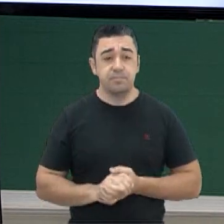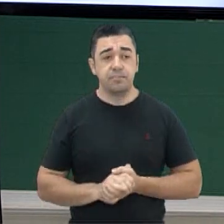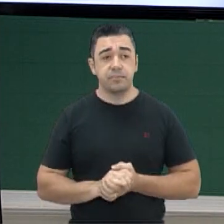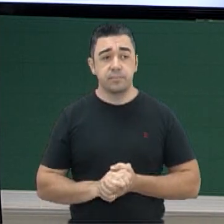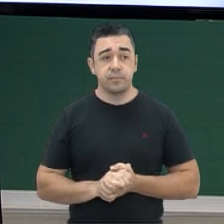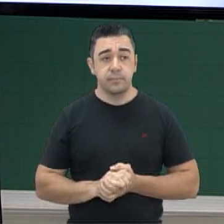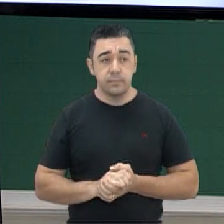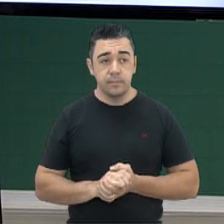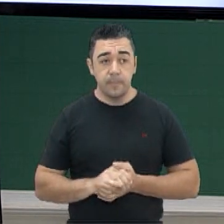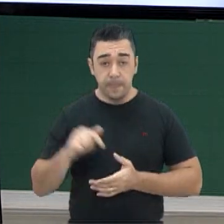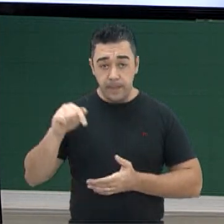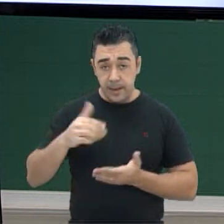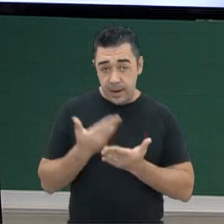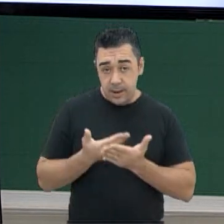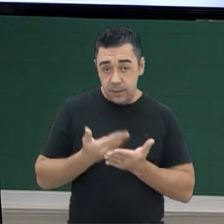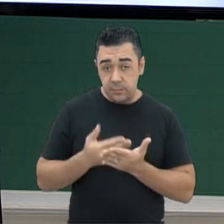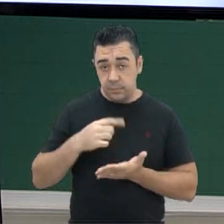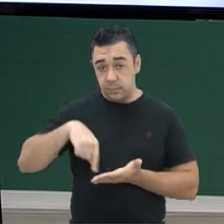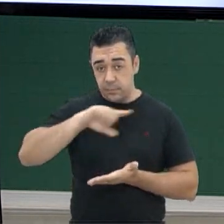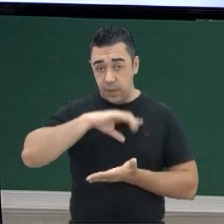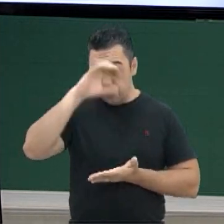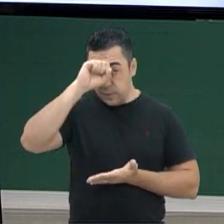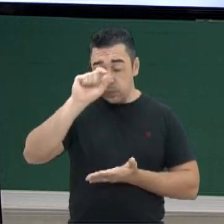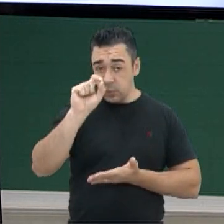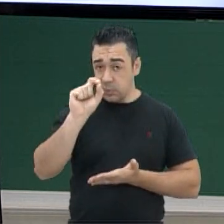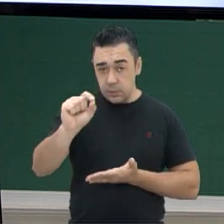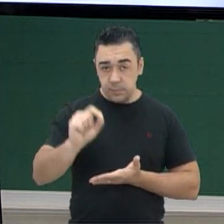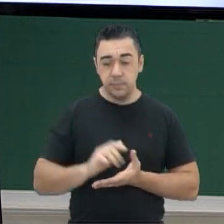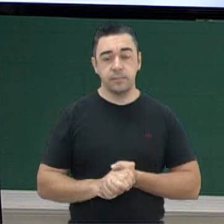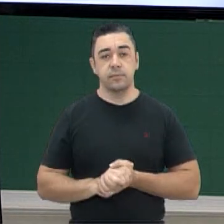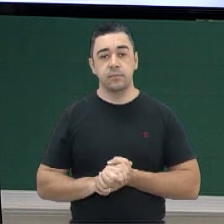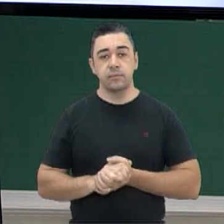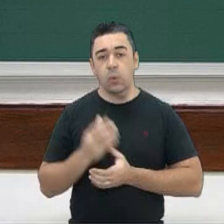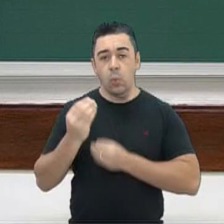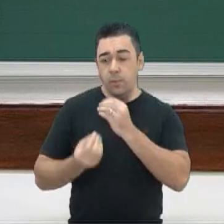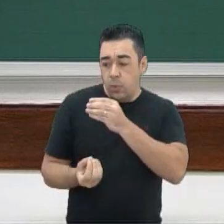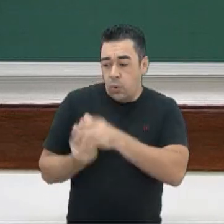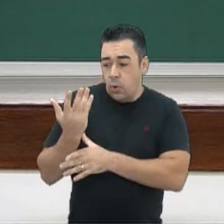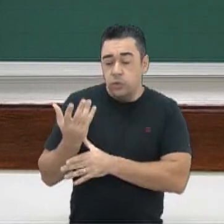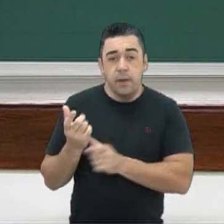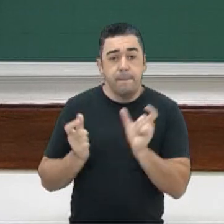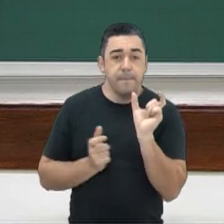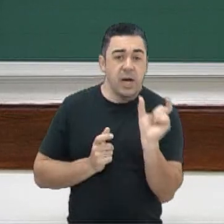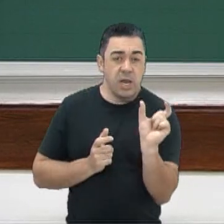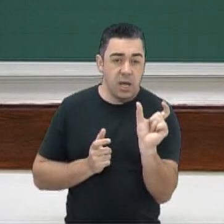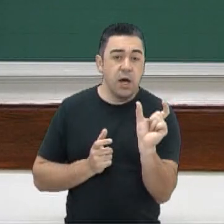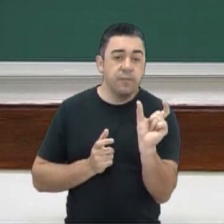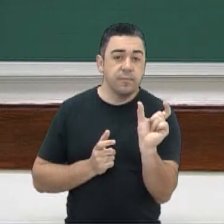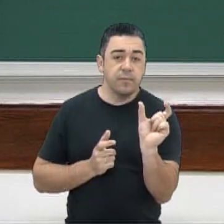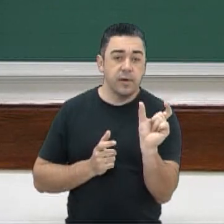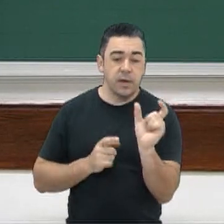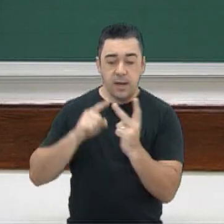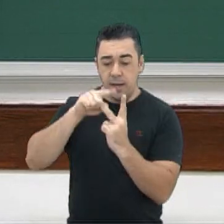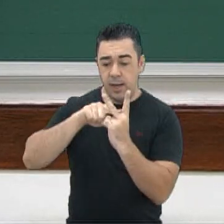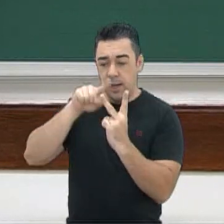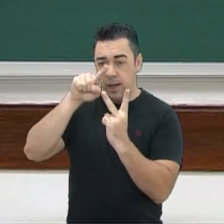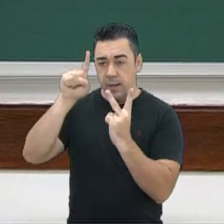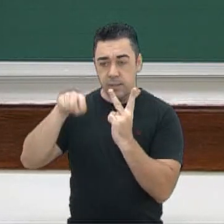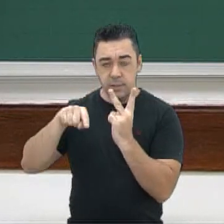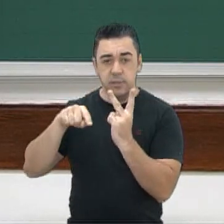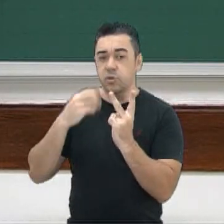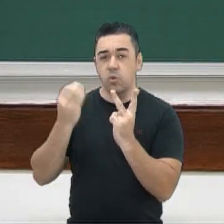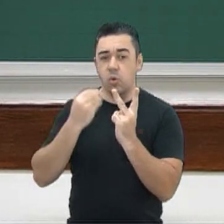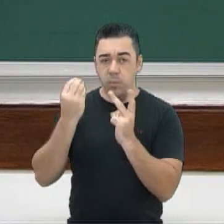Bom, nessa aula então nós aprendemos o quê? Nós aprendemos a origem da raiz quadrada, tá? Como que é, como